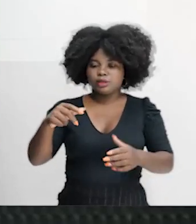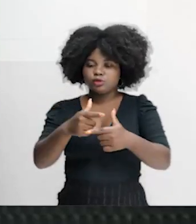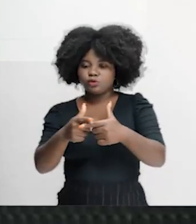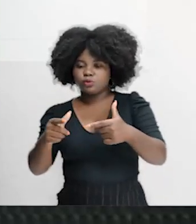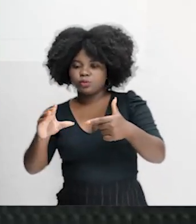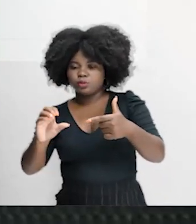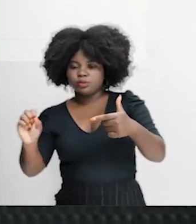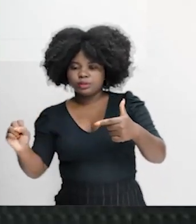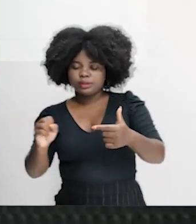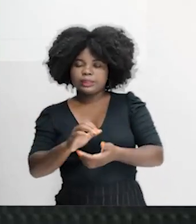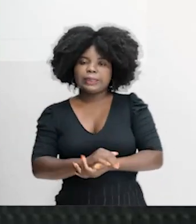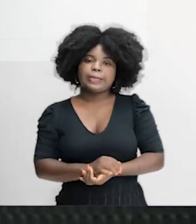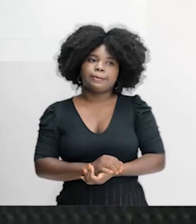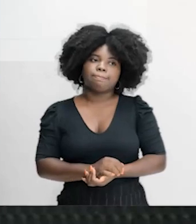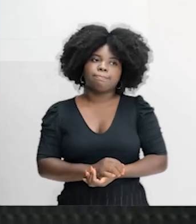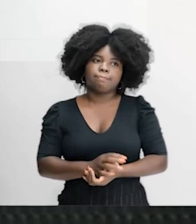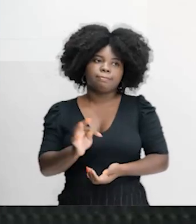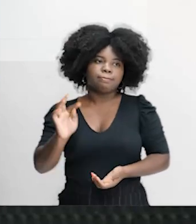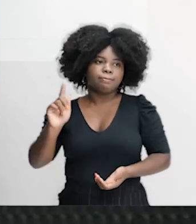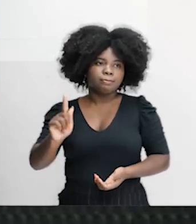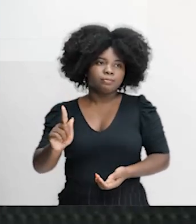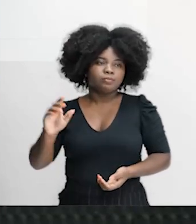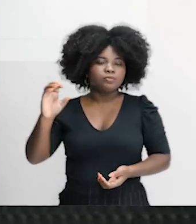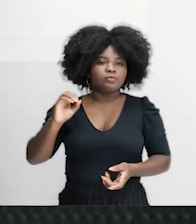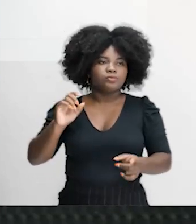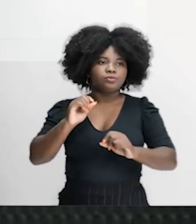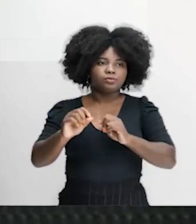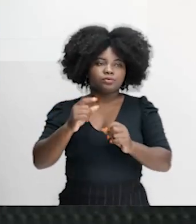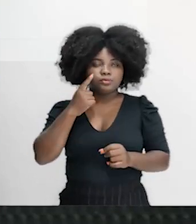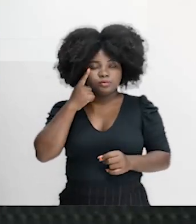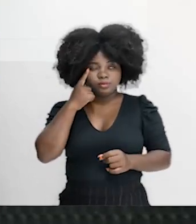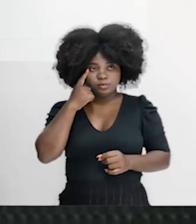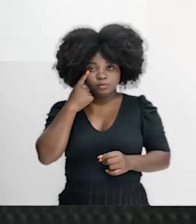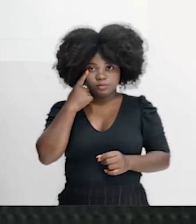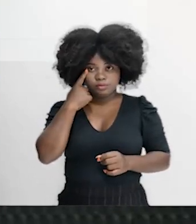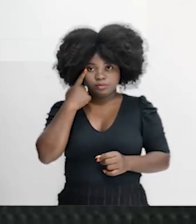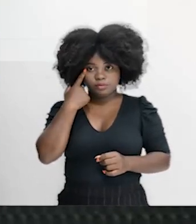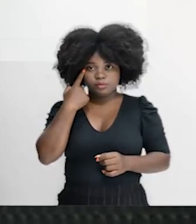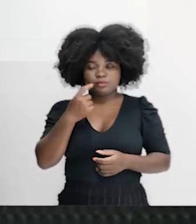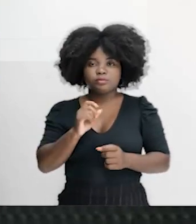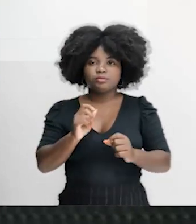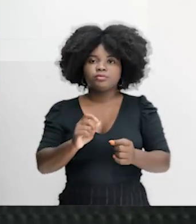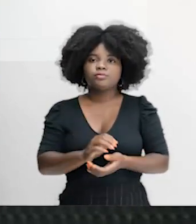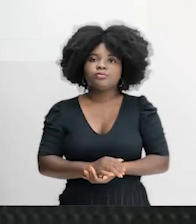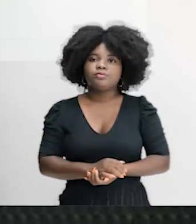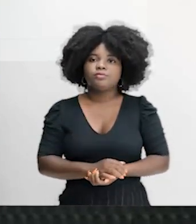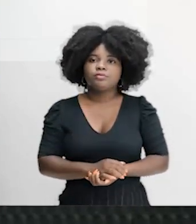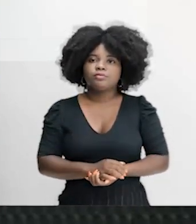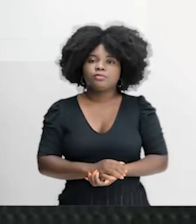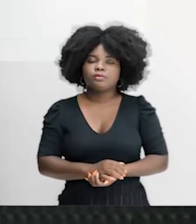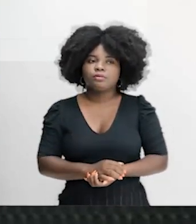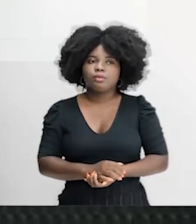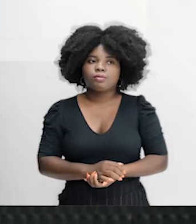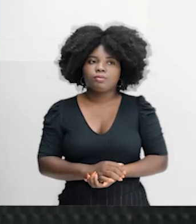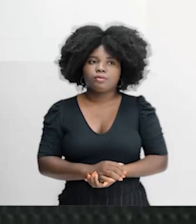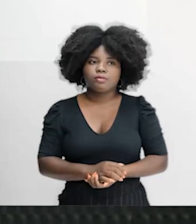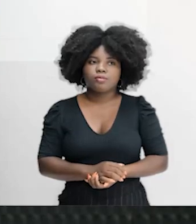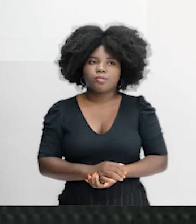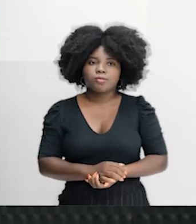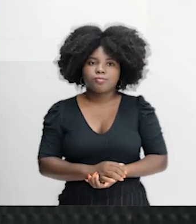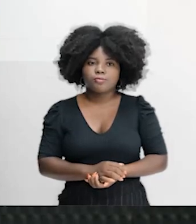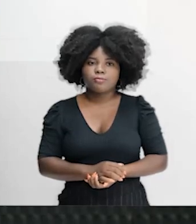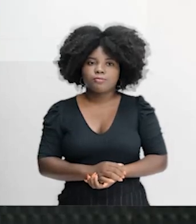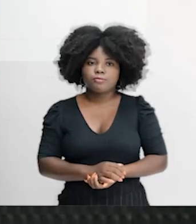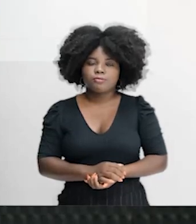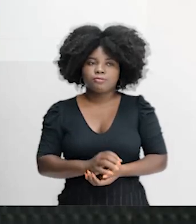Então, por exemplo, a tangente de 0 é a mesma coisa do seno